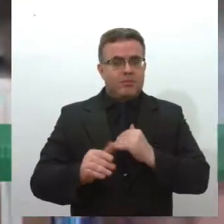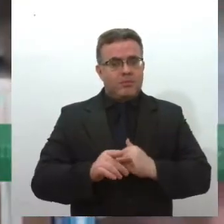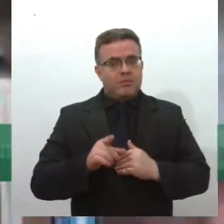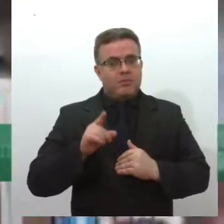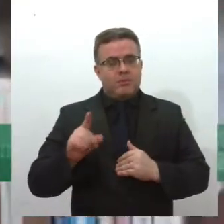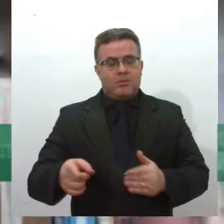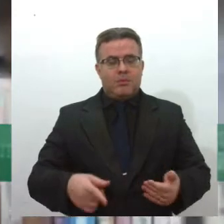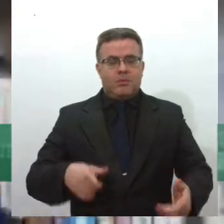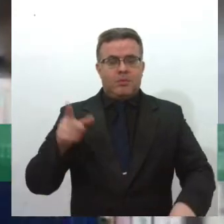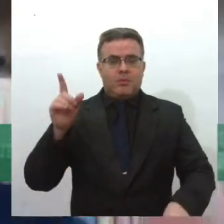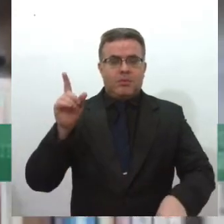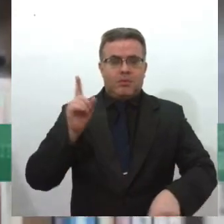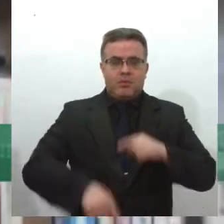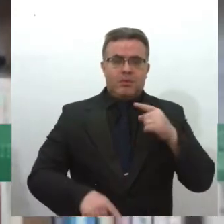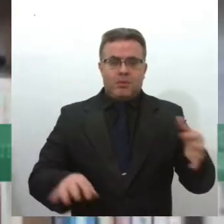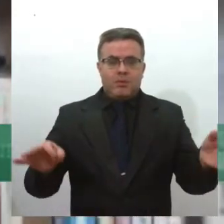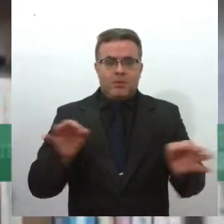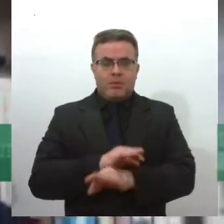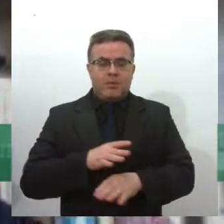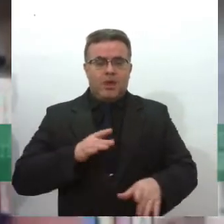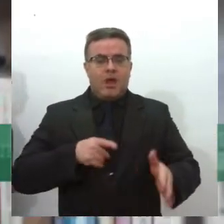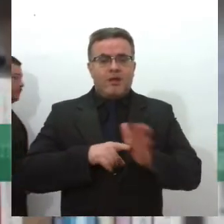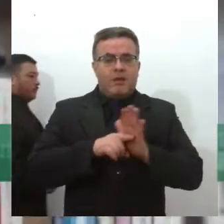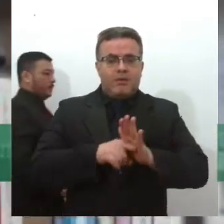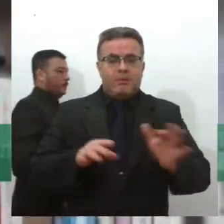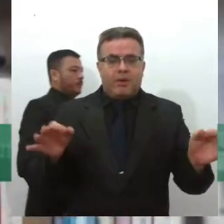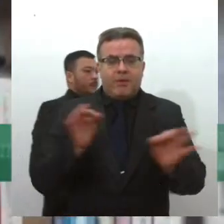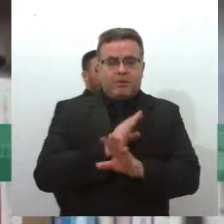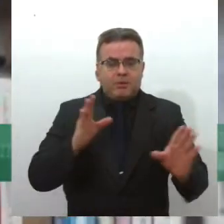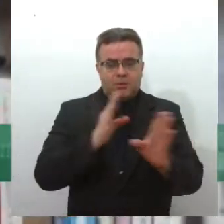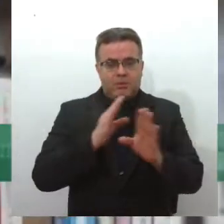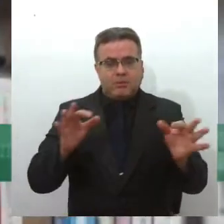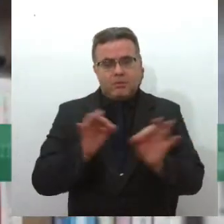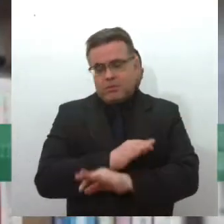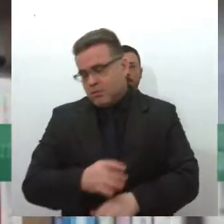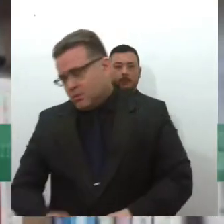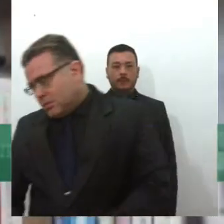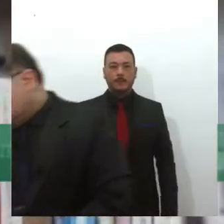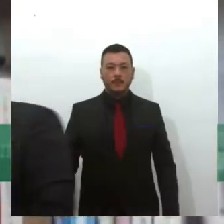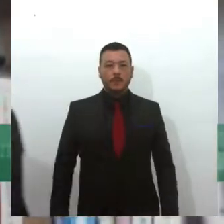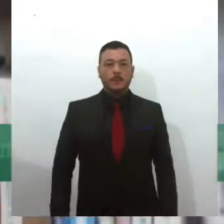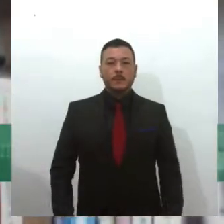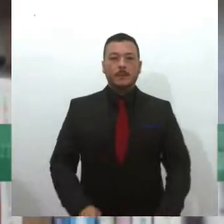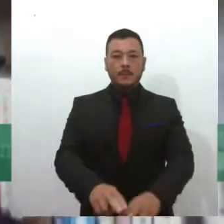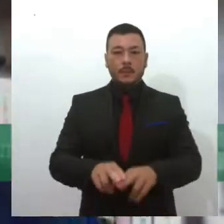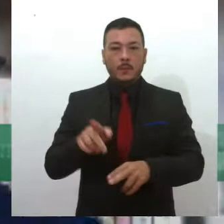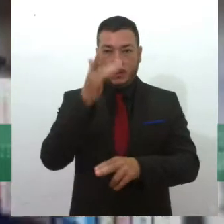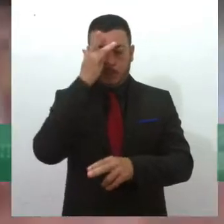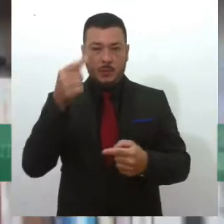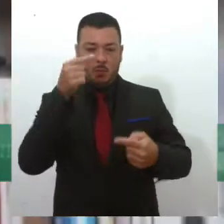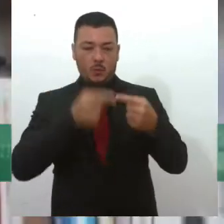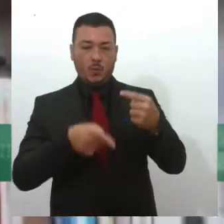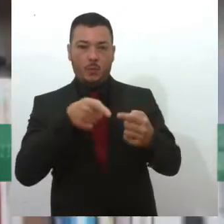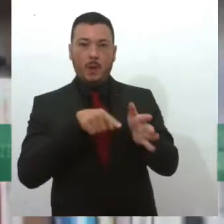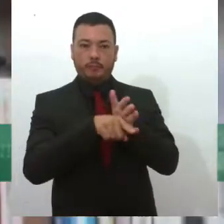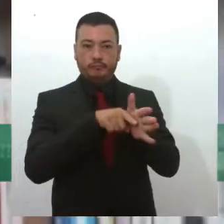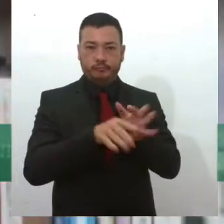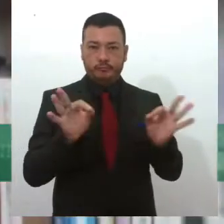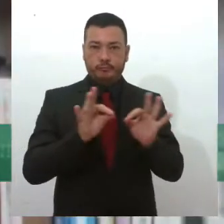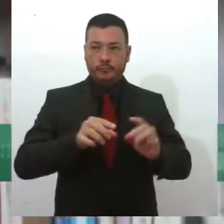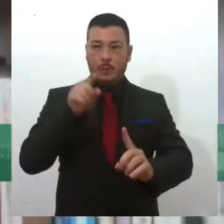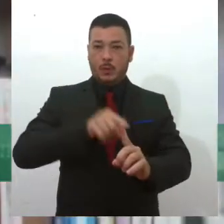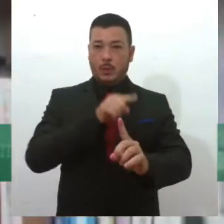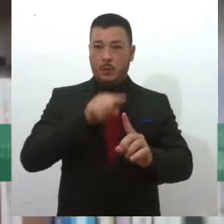é desmontada. Ah não, está investigando, essa pessoa não nos convém que seja investigada. Anulamos